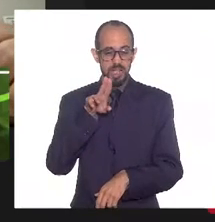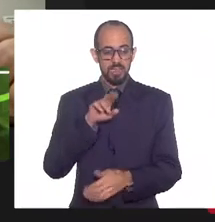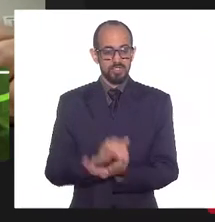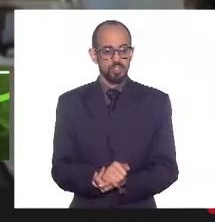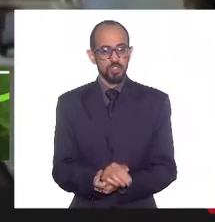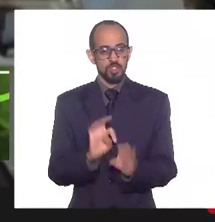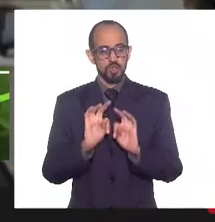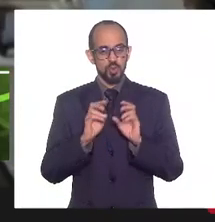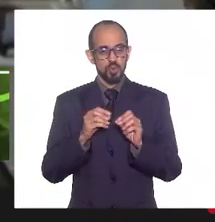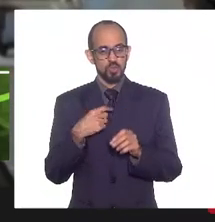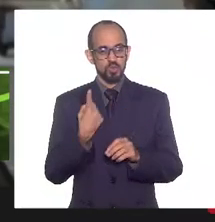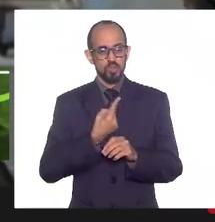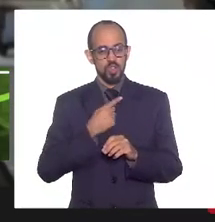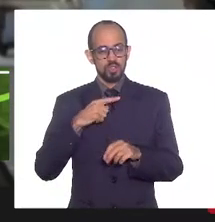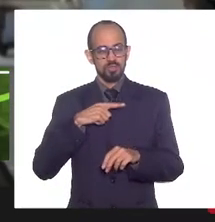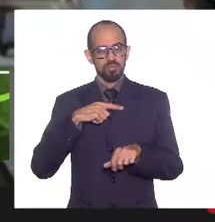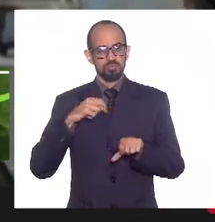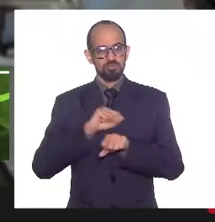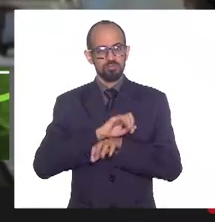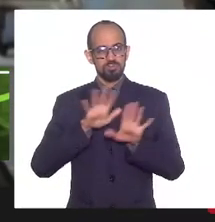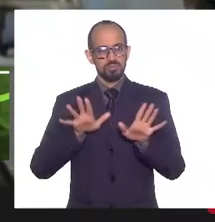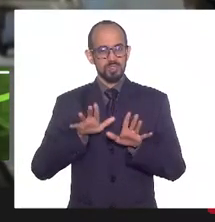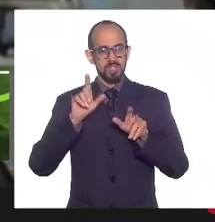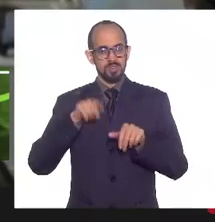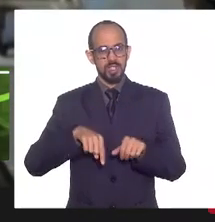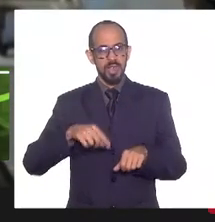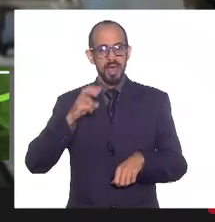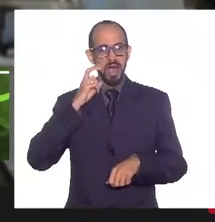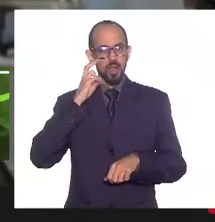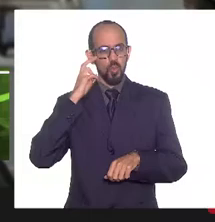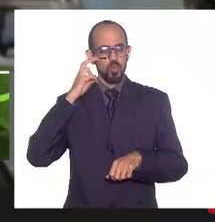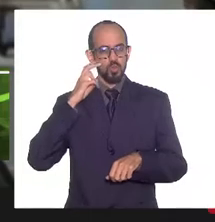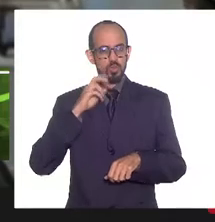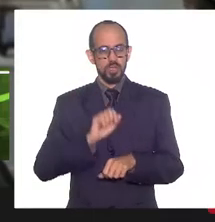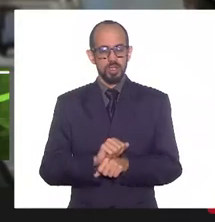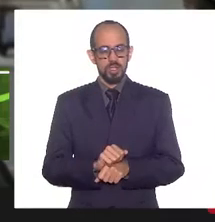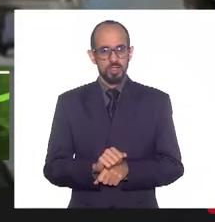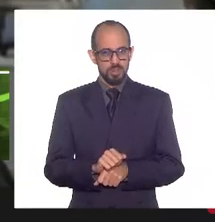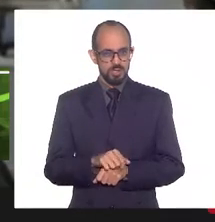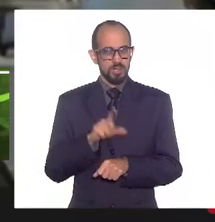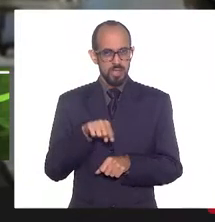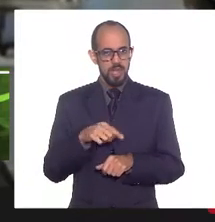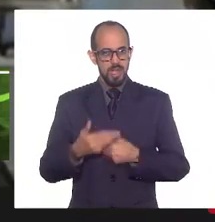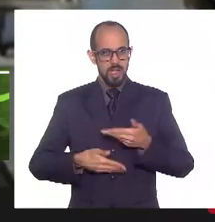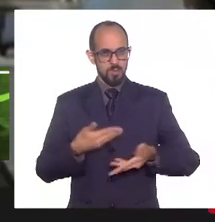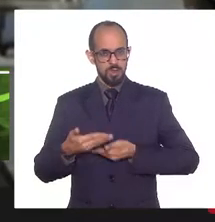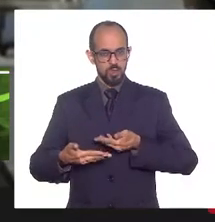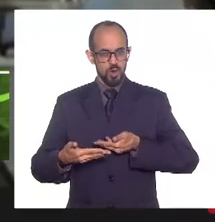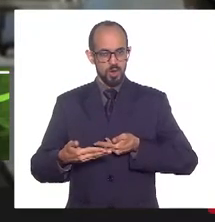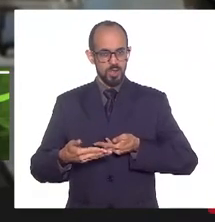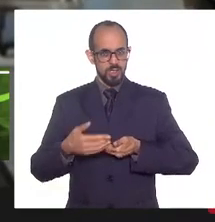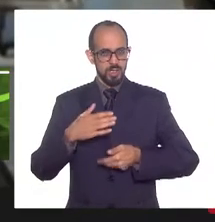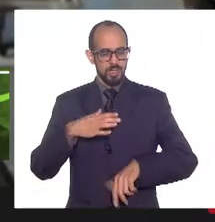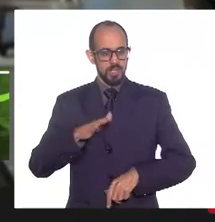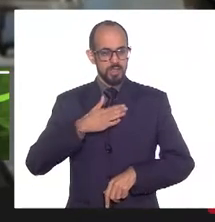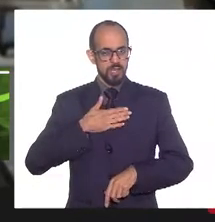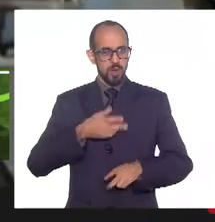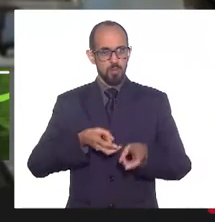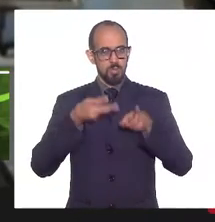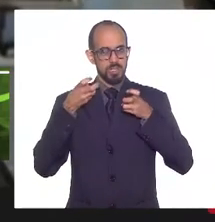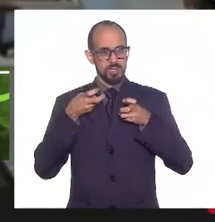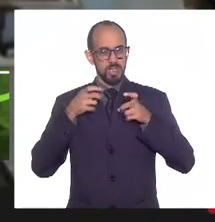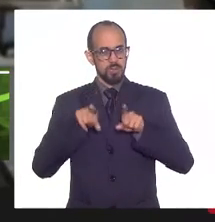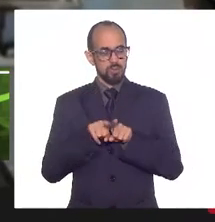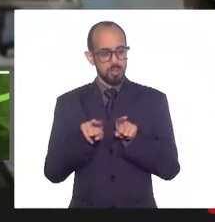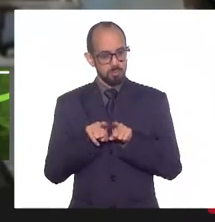clareza é a extensão e a cultura a porta de troca secretária e nesse sentido eu vejo com muita esperança eu